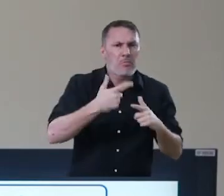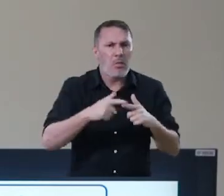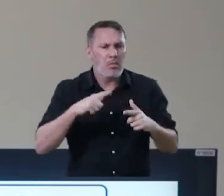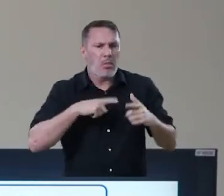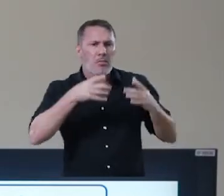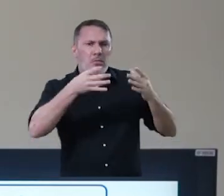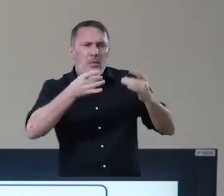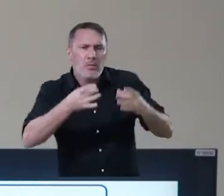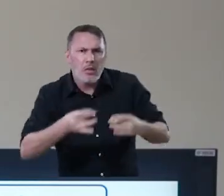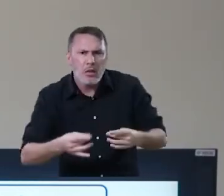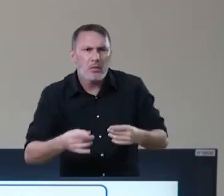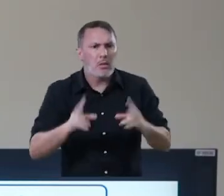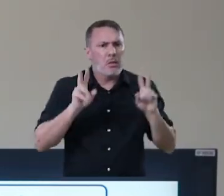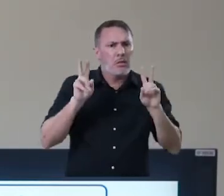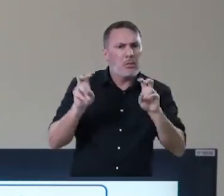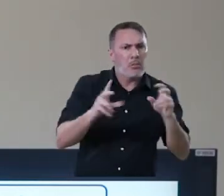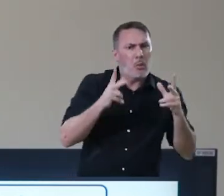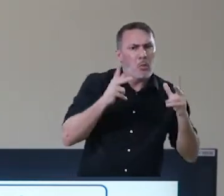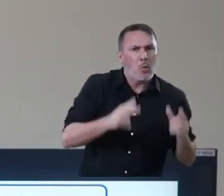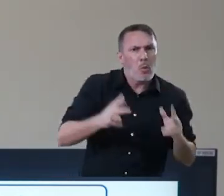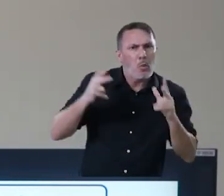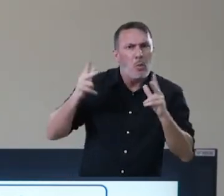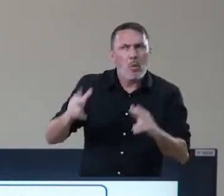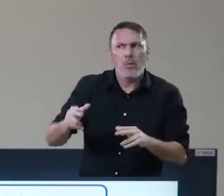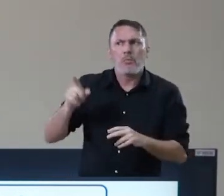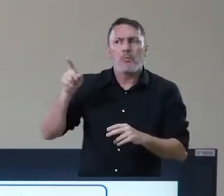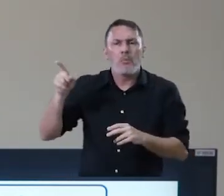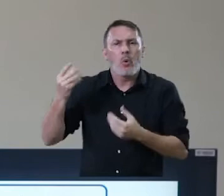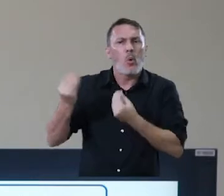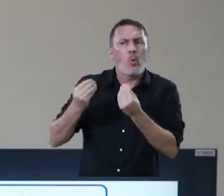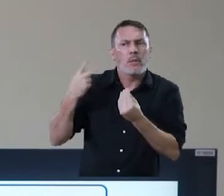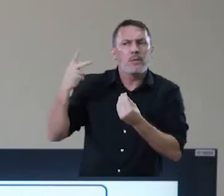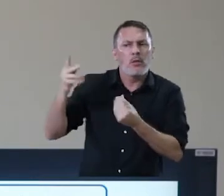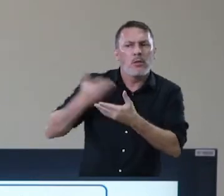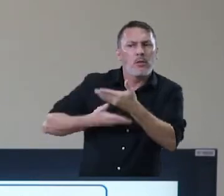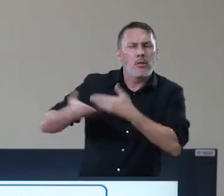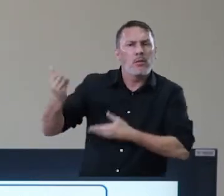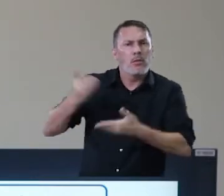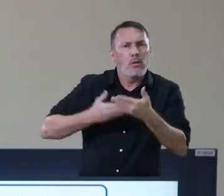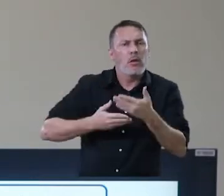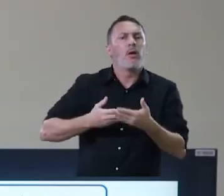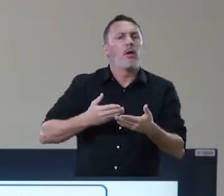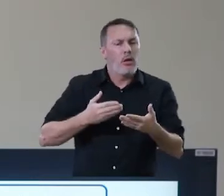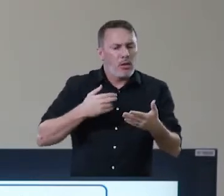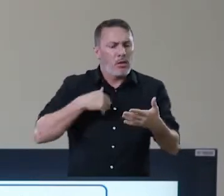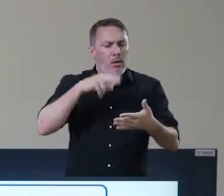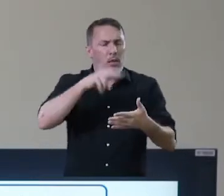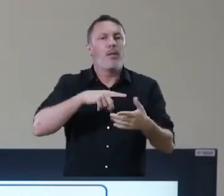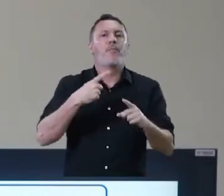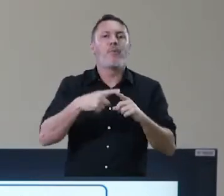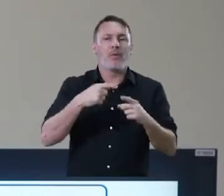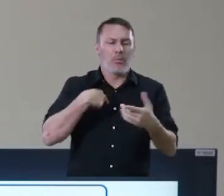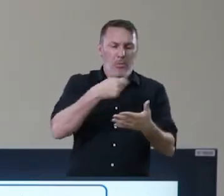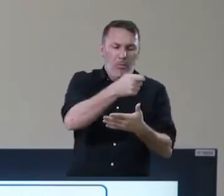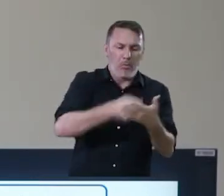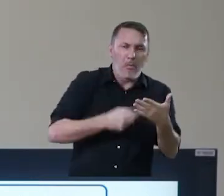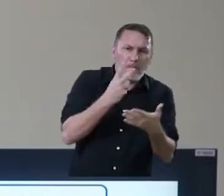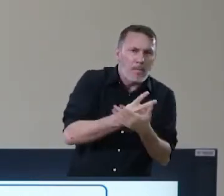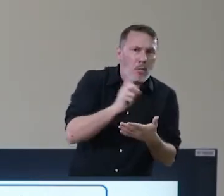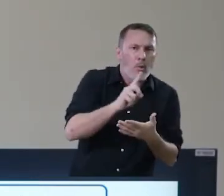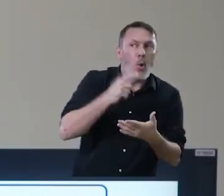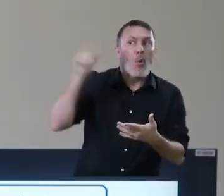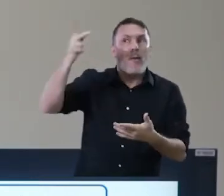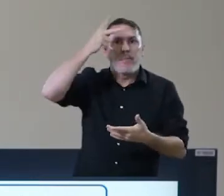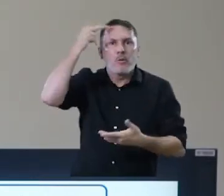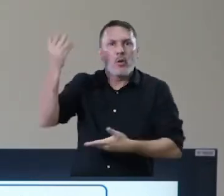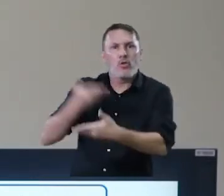está detalhada, se ela tem a ver com o tema, se realmente o cara trabalhou aquilo que precisava. Quando você faz essa troca de redação com